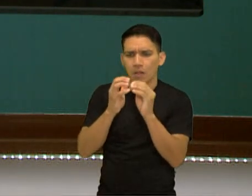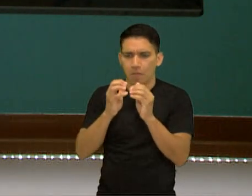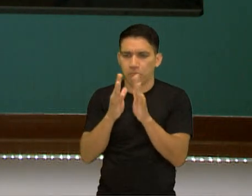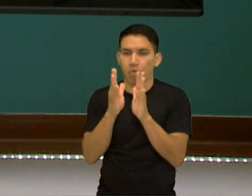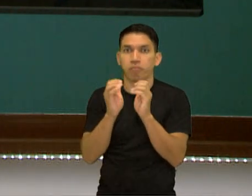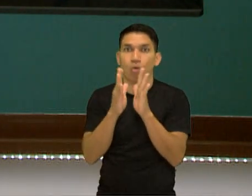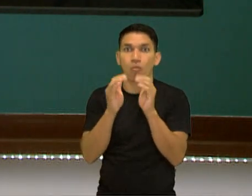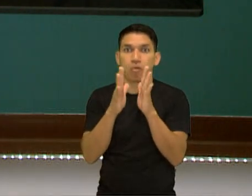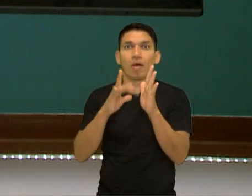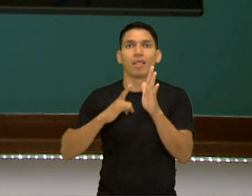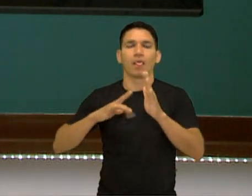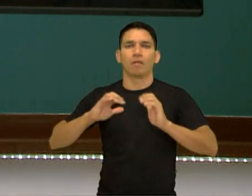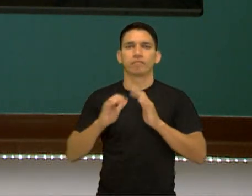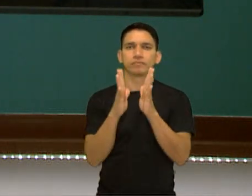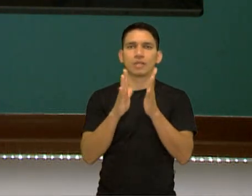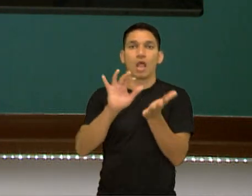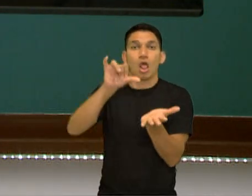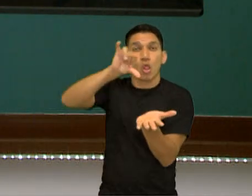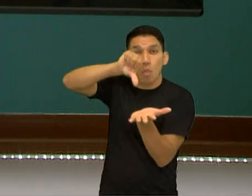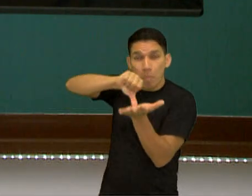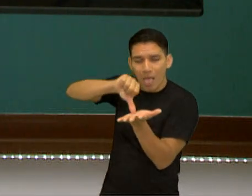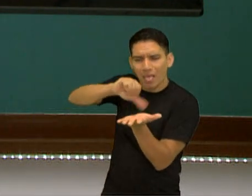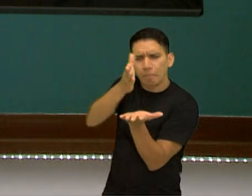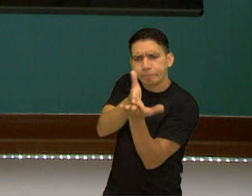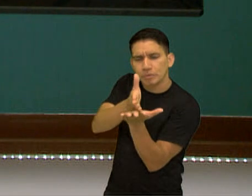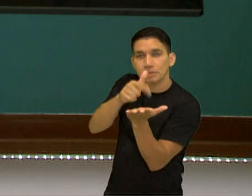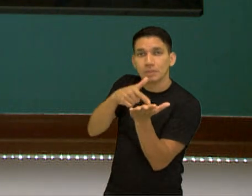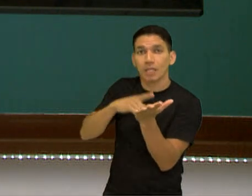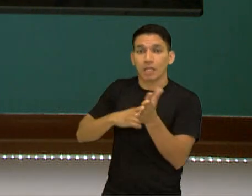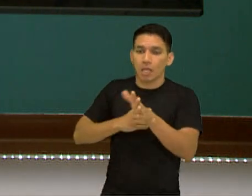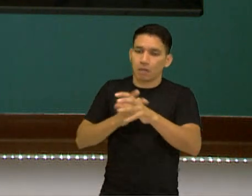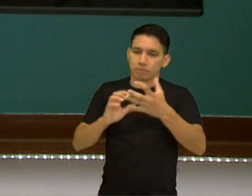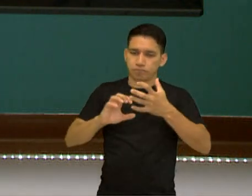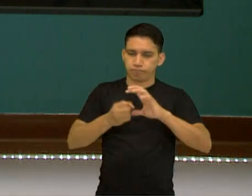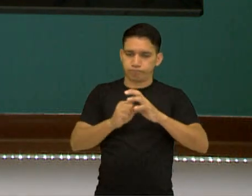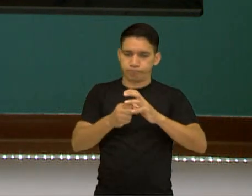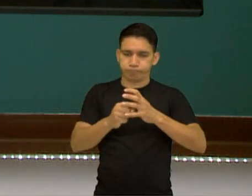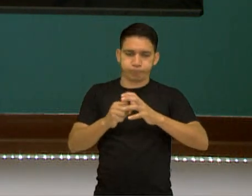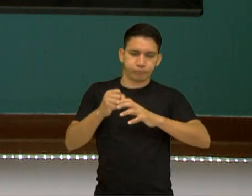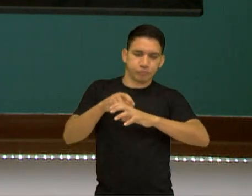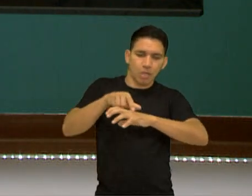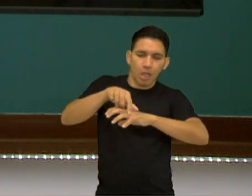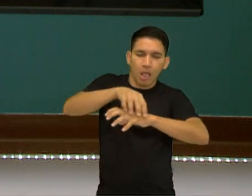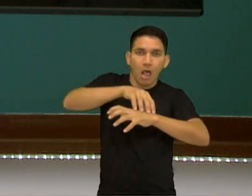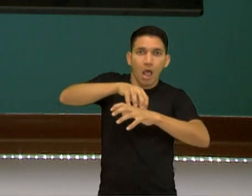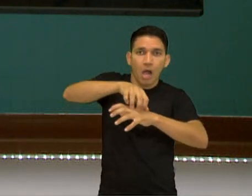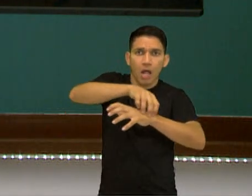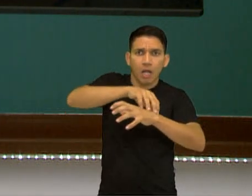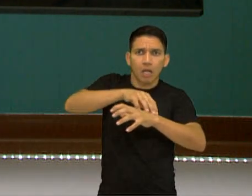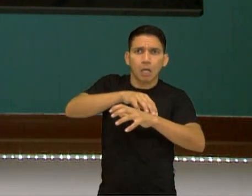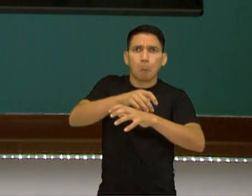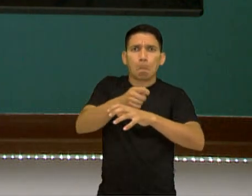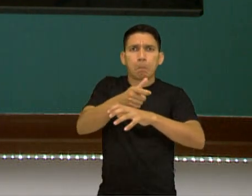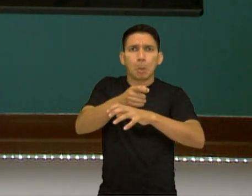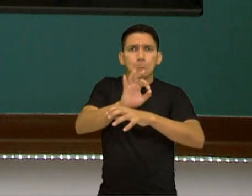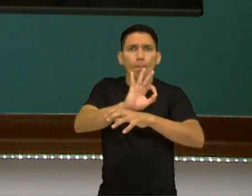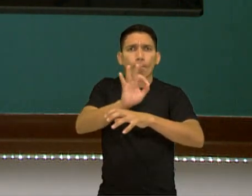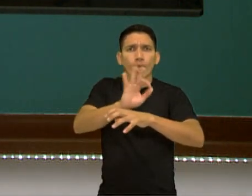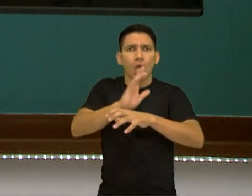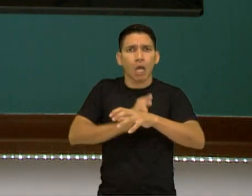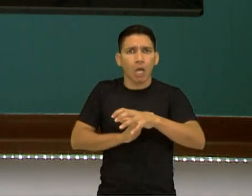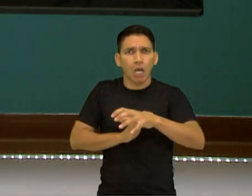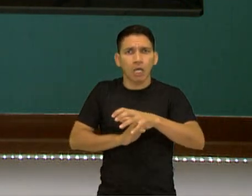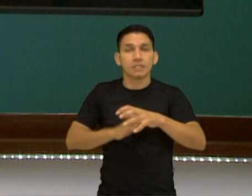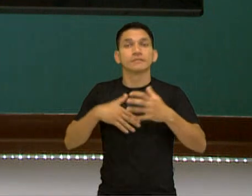vulcânicas. Porém, no centro dessas placas tectônicas, a gente vai perceber que a atividade vulcânica ela é praticamente